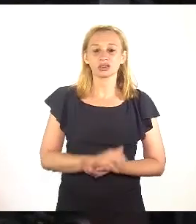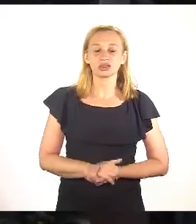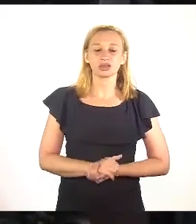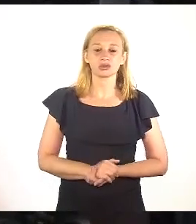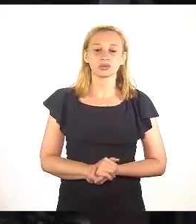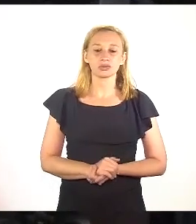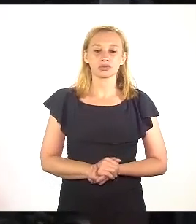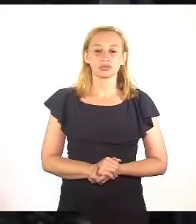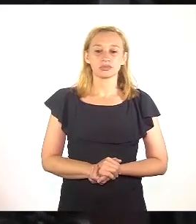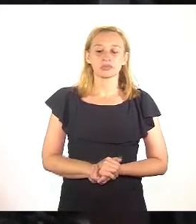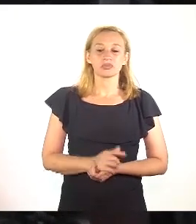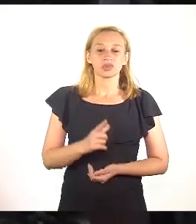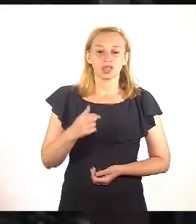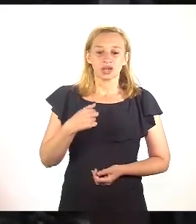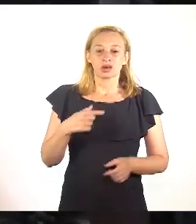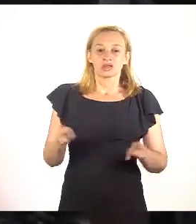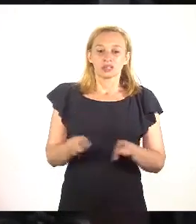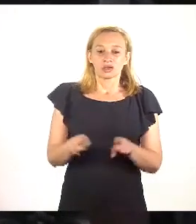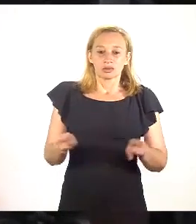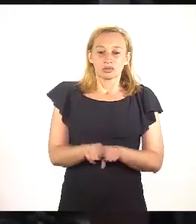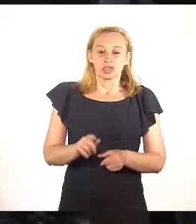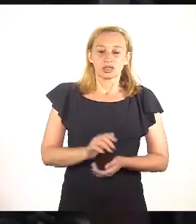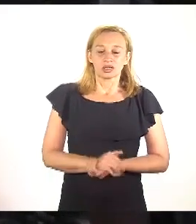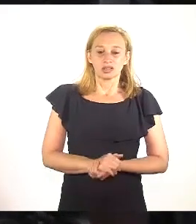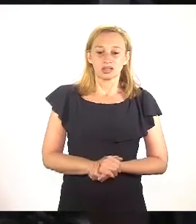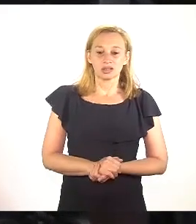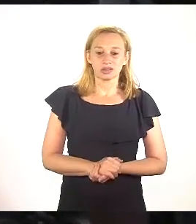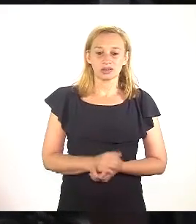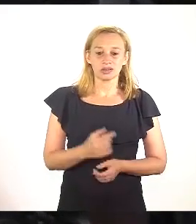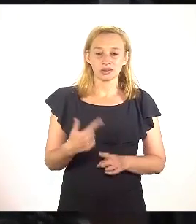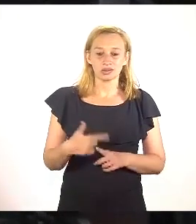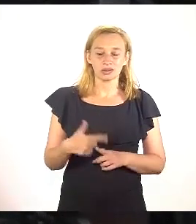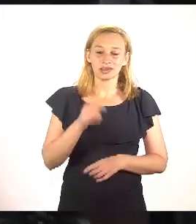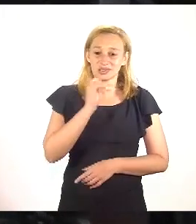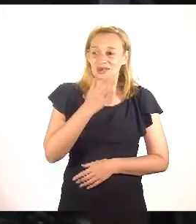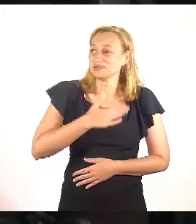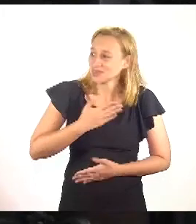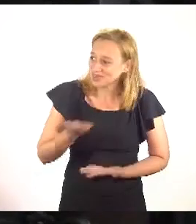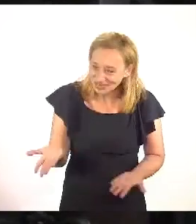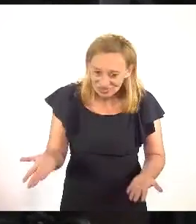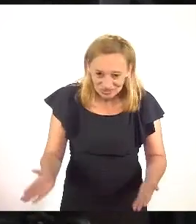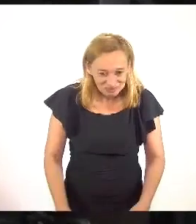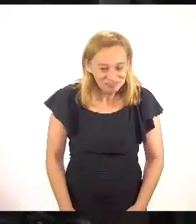taquigráficas. Eu também, até porque a relatoria é minha, né?